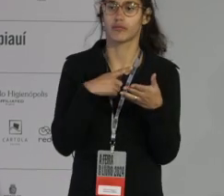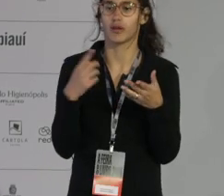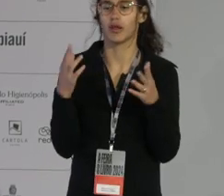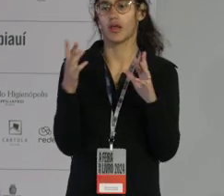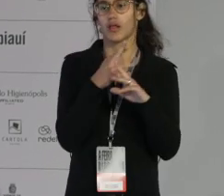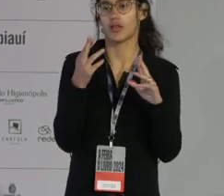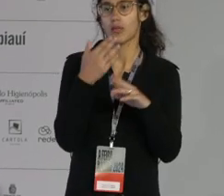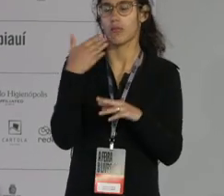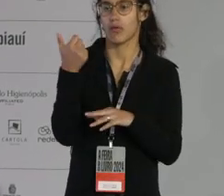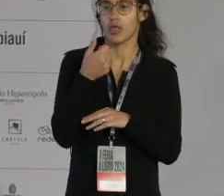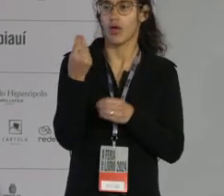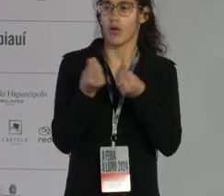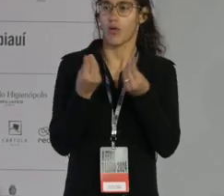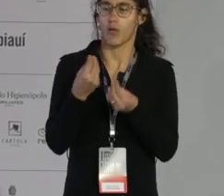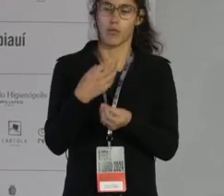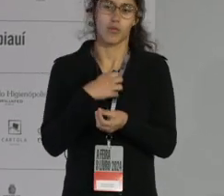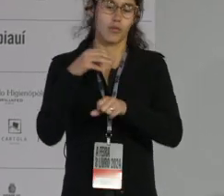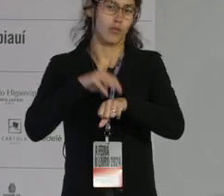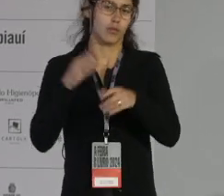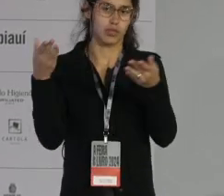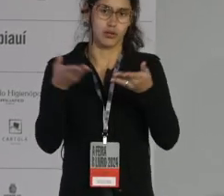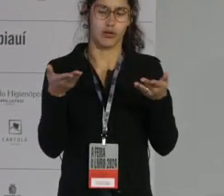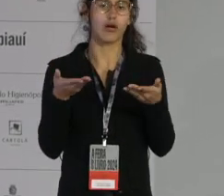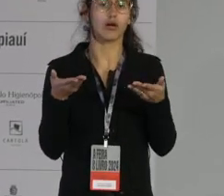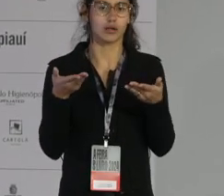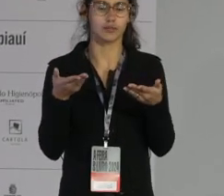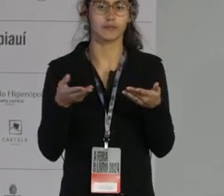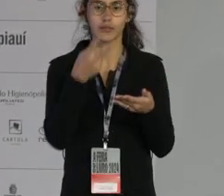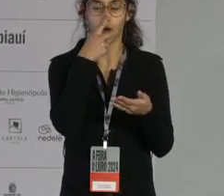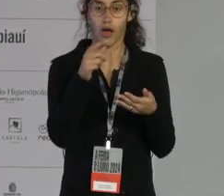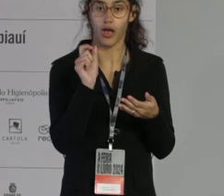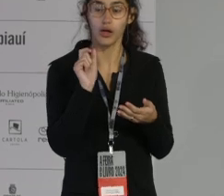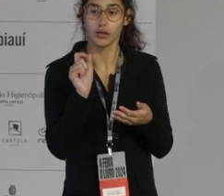ver talvez com o meu atual momento, assim, eu acho